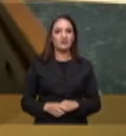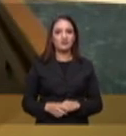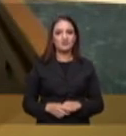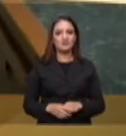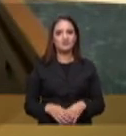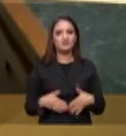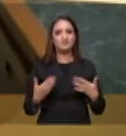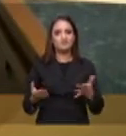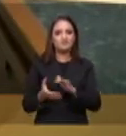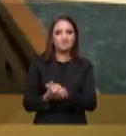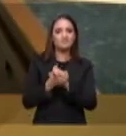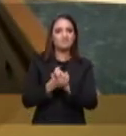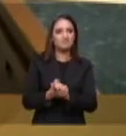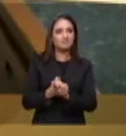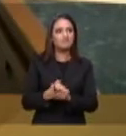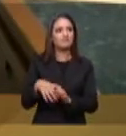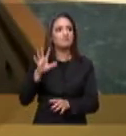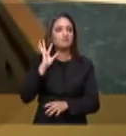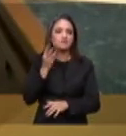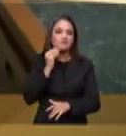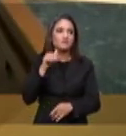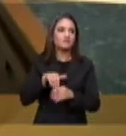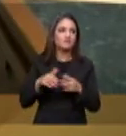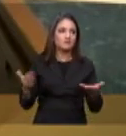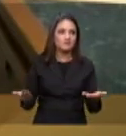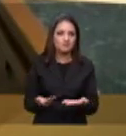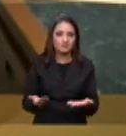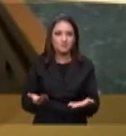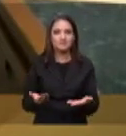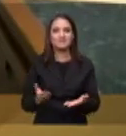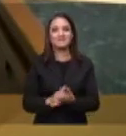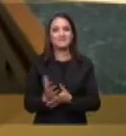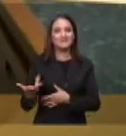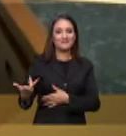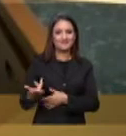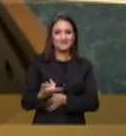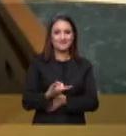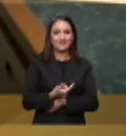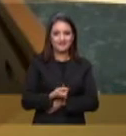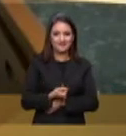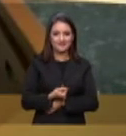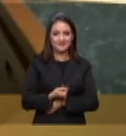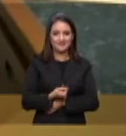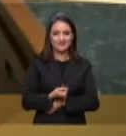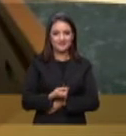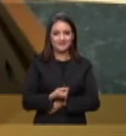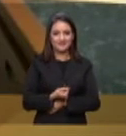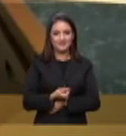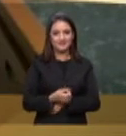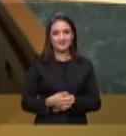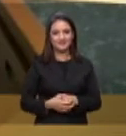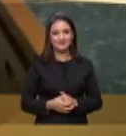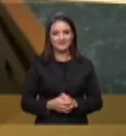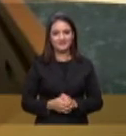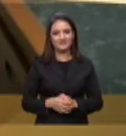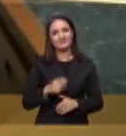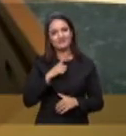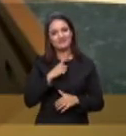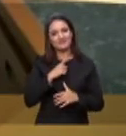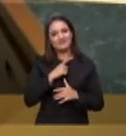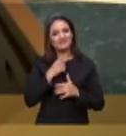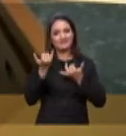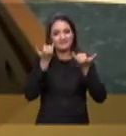o ministro Dias Toffoli, pelo brilhantíssimo voto que acaba de dar e que nos realmente trouxe dados tão